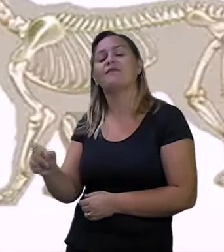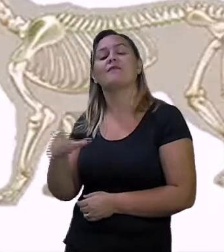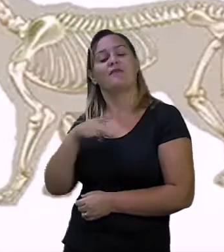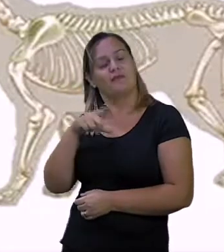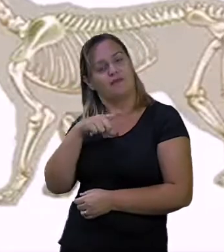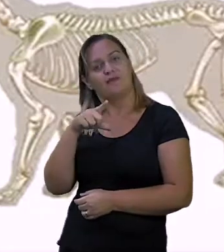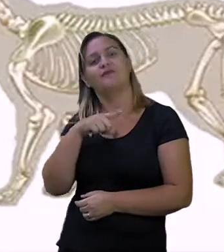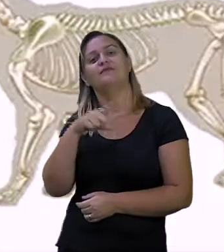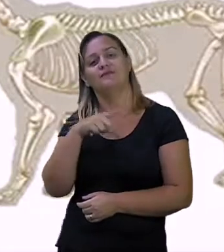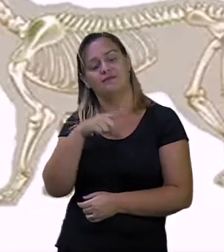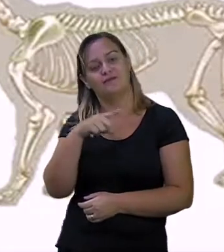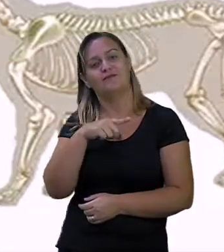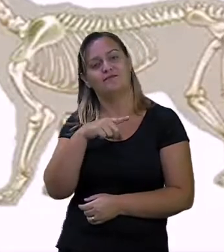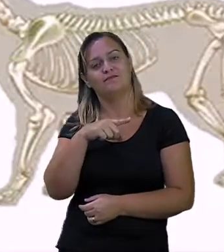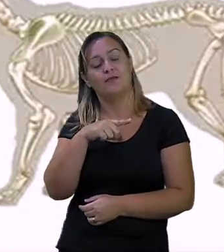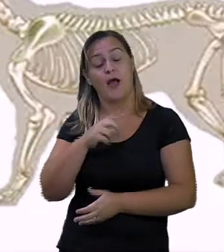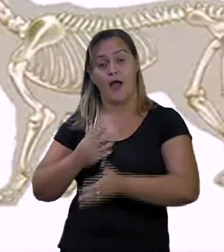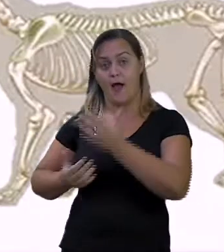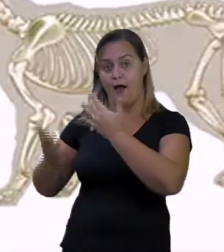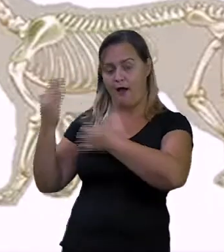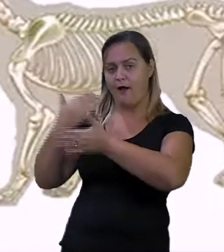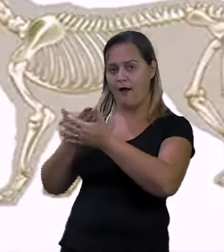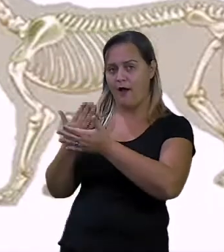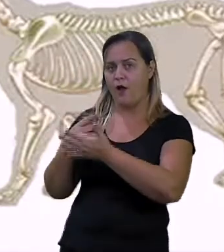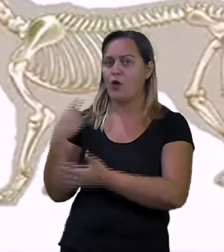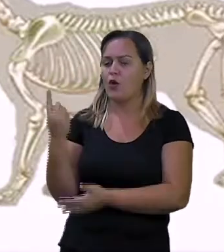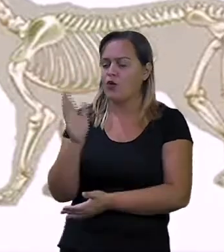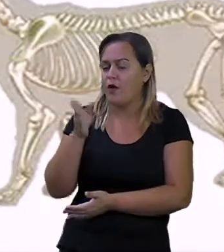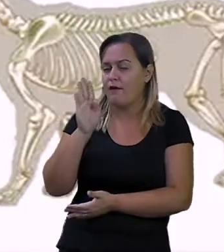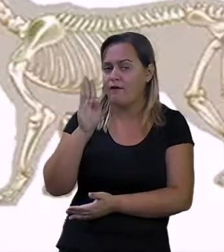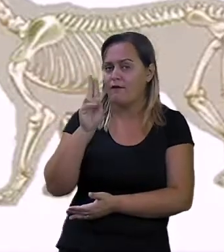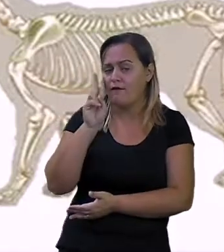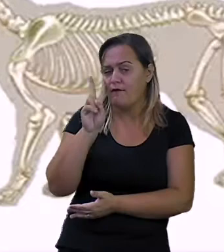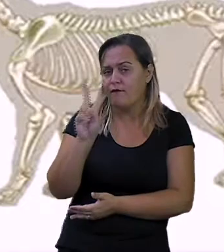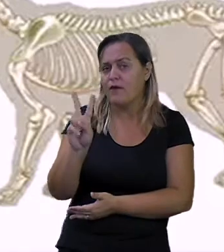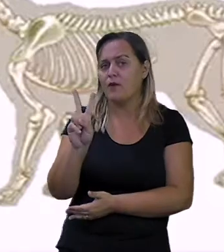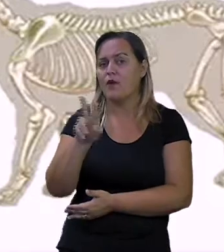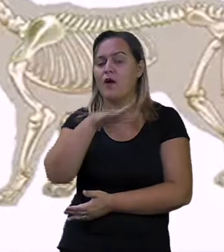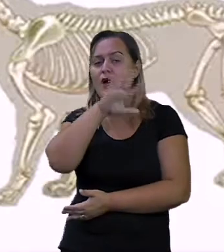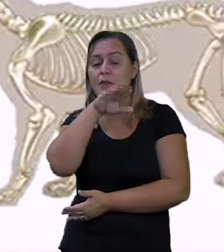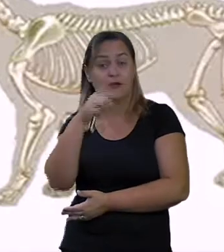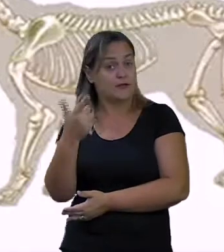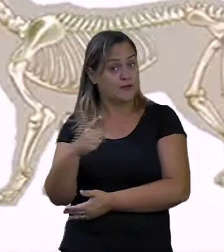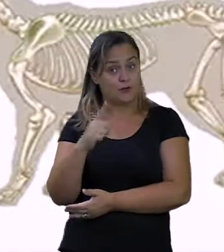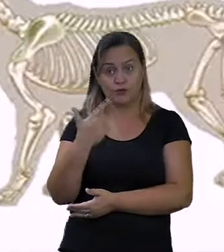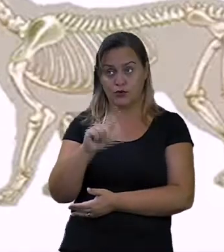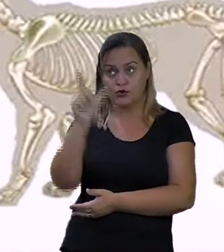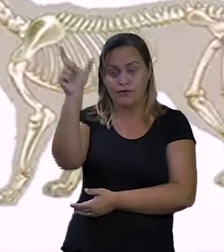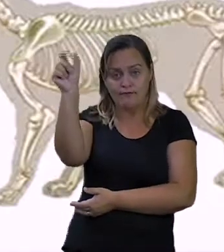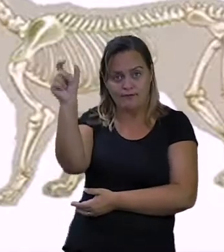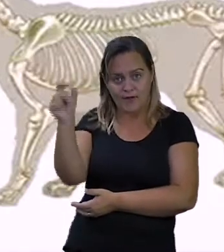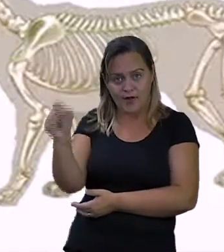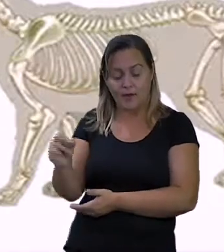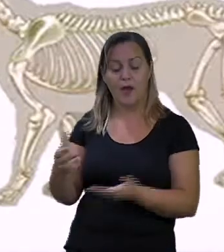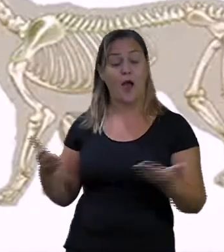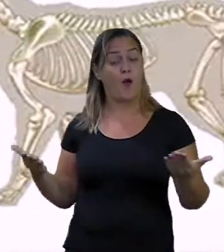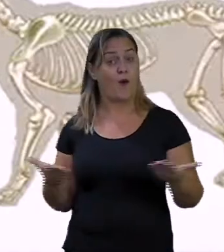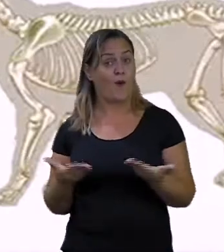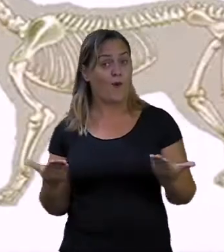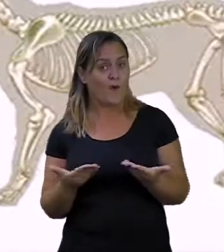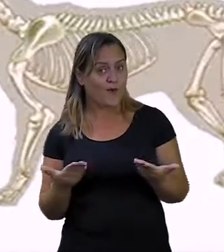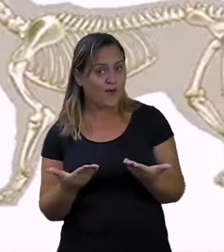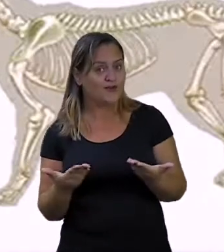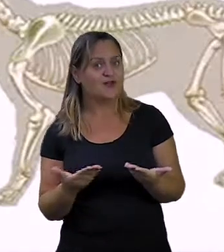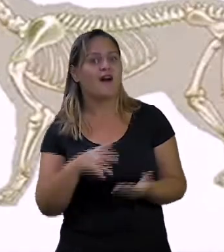que não tinham essas vértebras. E agora a gente vai entender cada uma destas